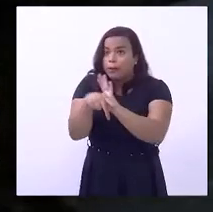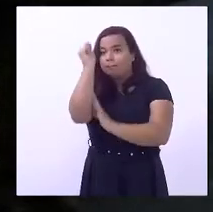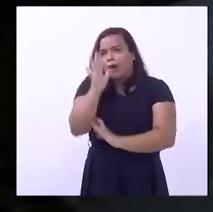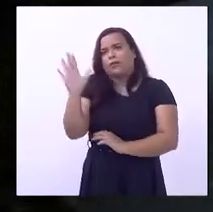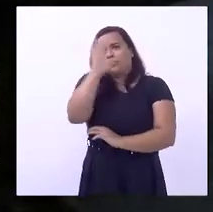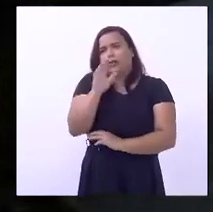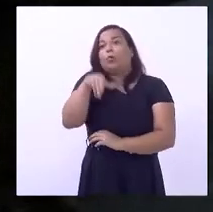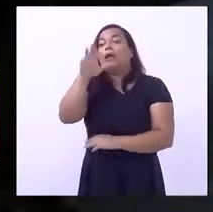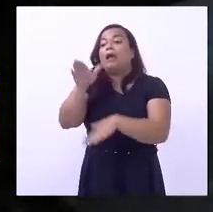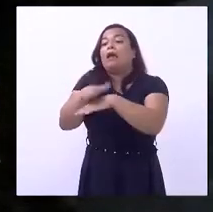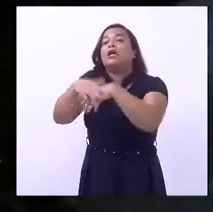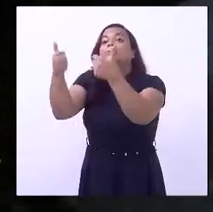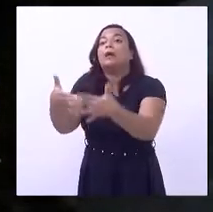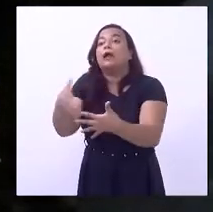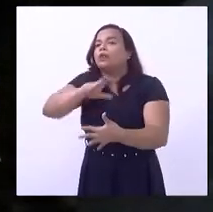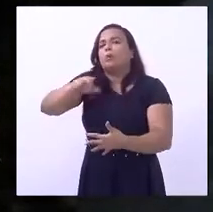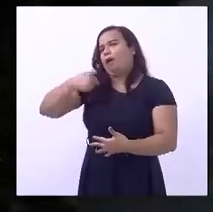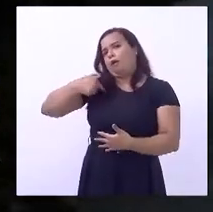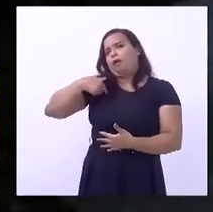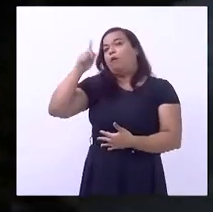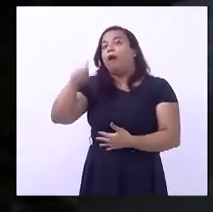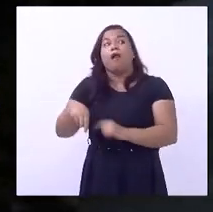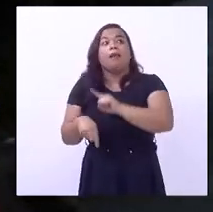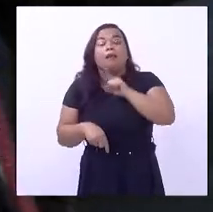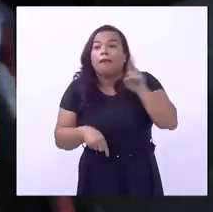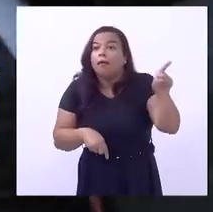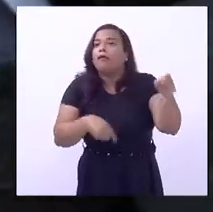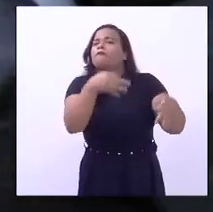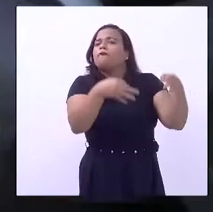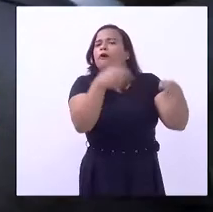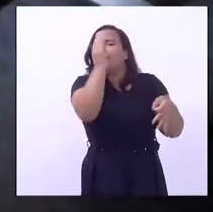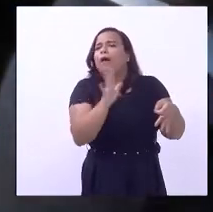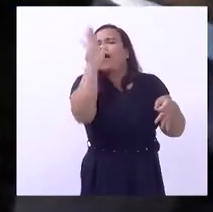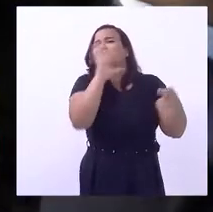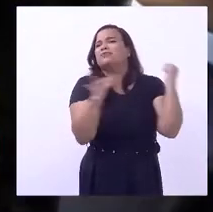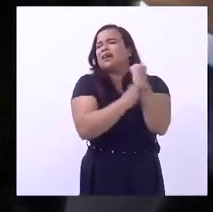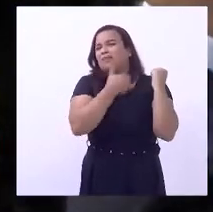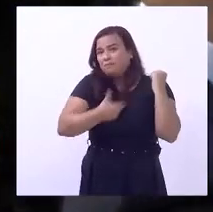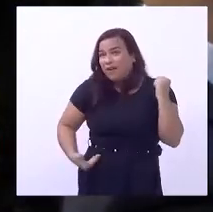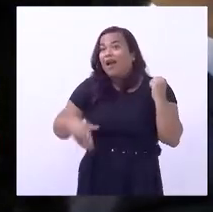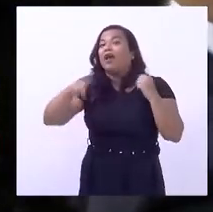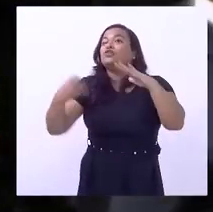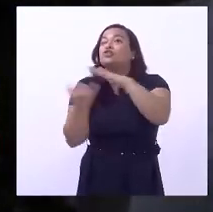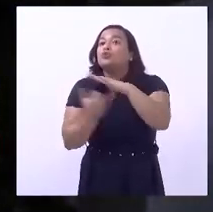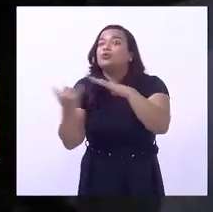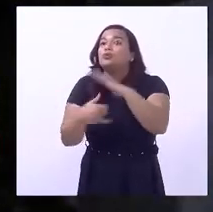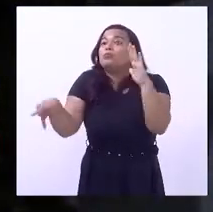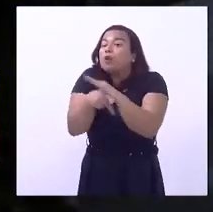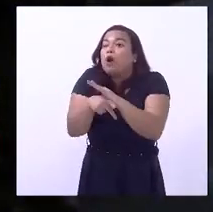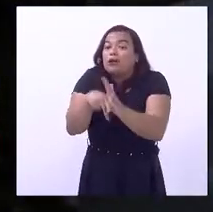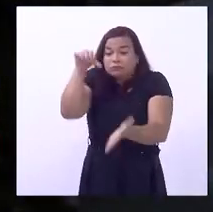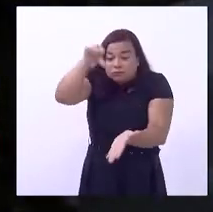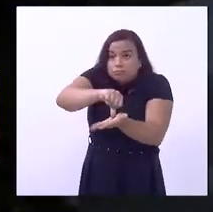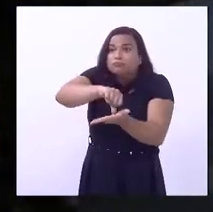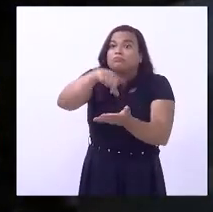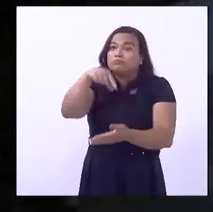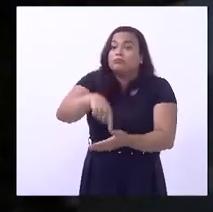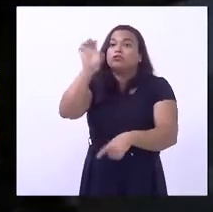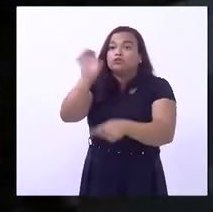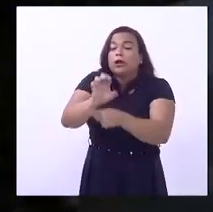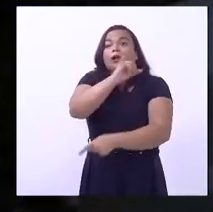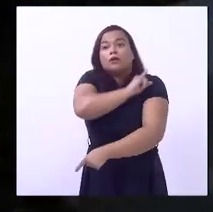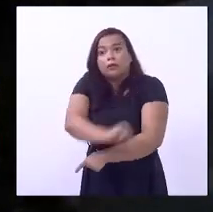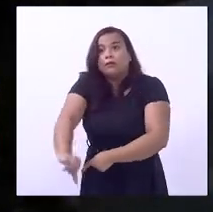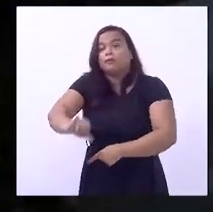Brasileiro de Segurança Pública. Quem diz isso é o Instituto de Segurança Pública, que é um órgão do Estado do Rio de Janeiro. De fato,